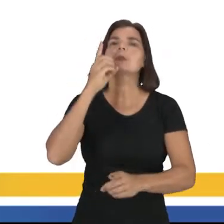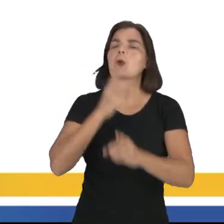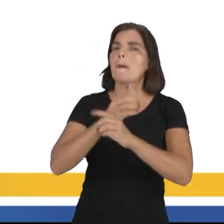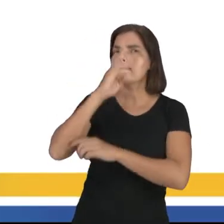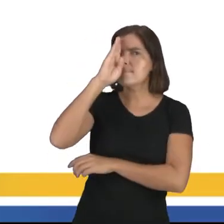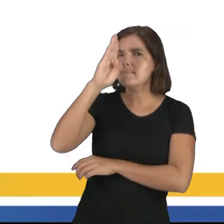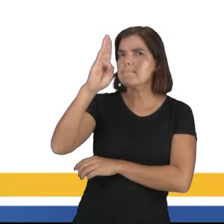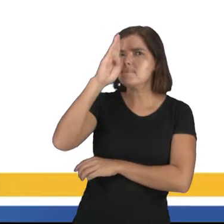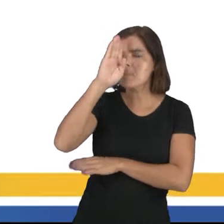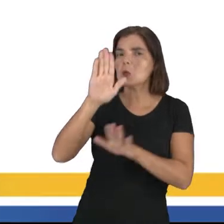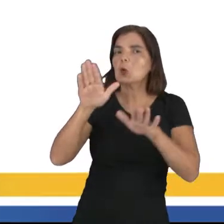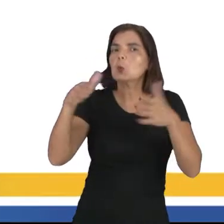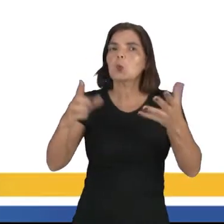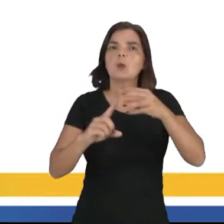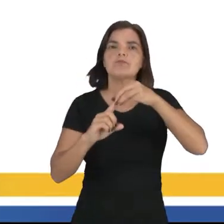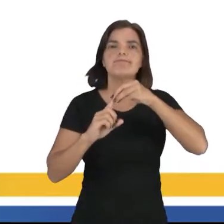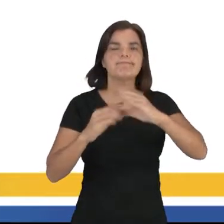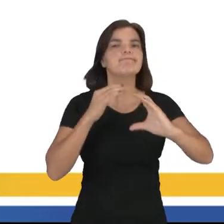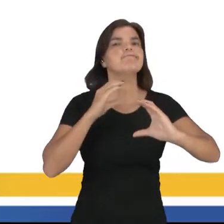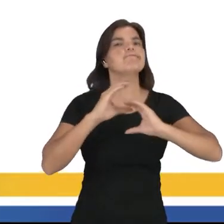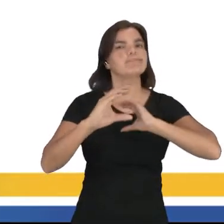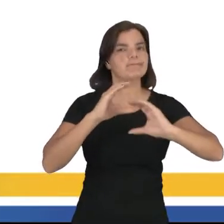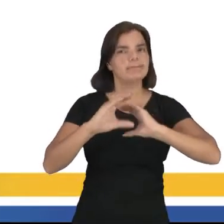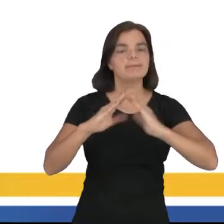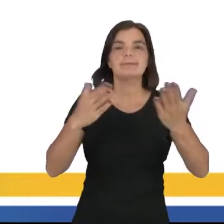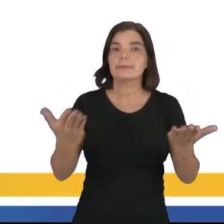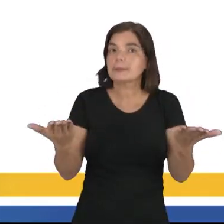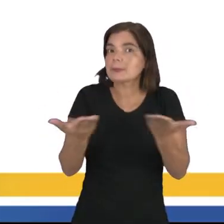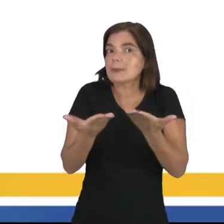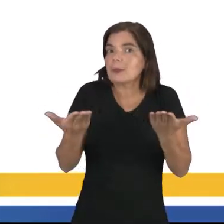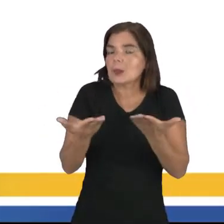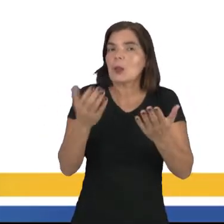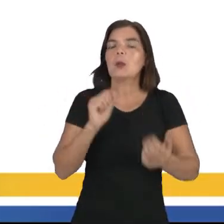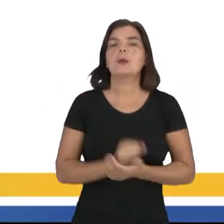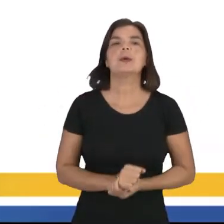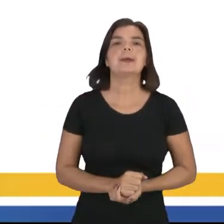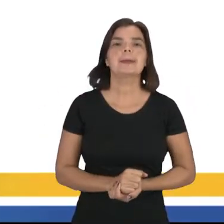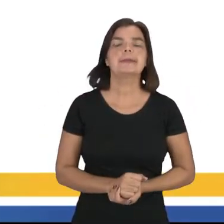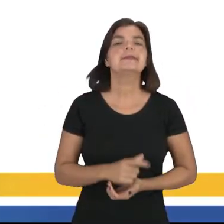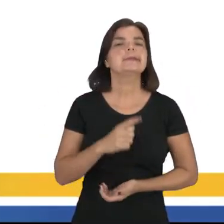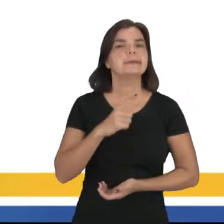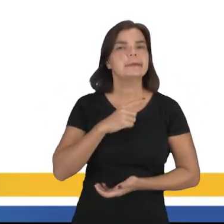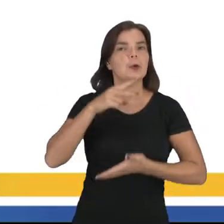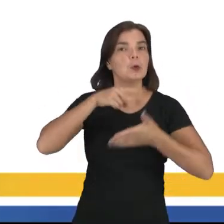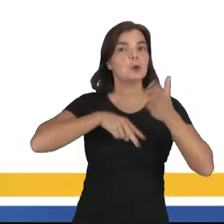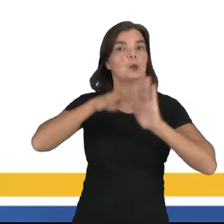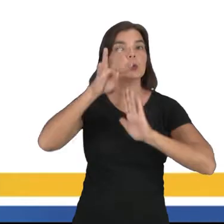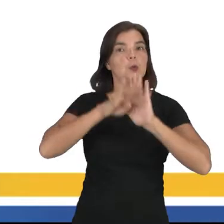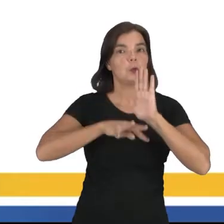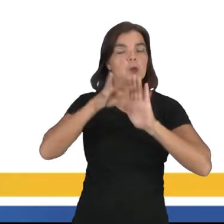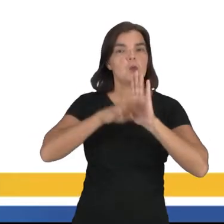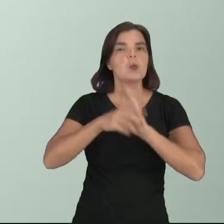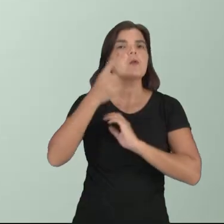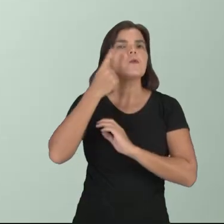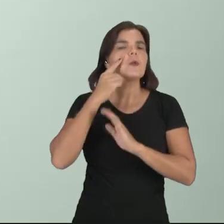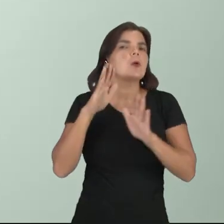encontrar sua principal intenção comunicativa. A partir de agora, nós vamos ler